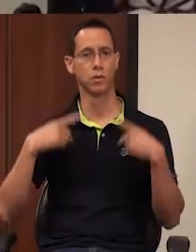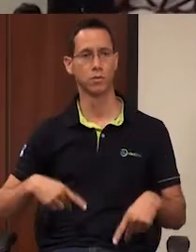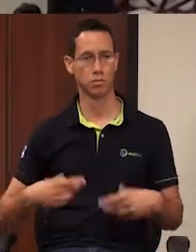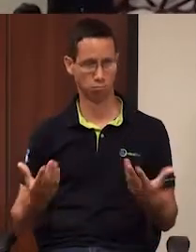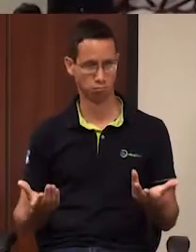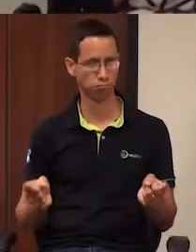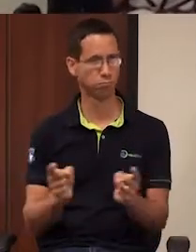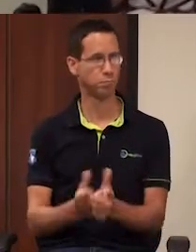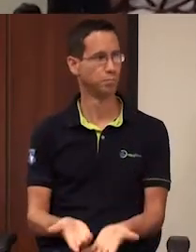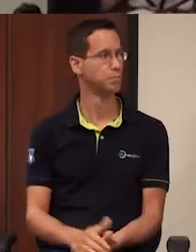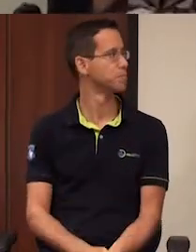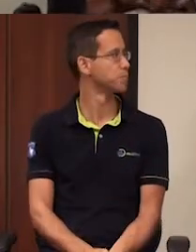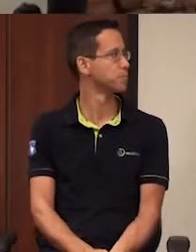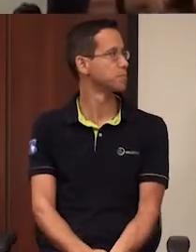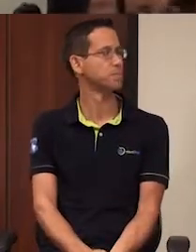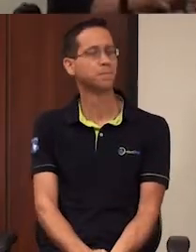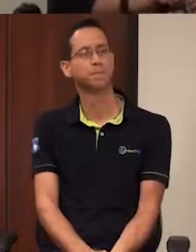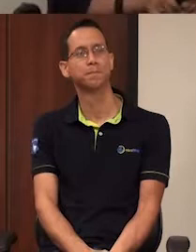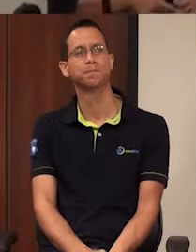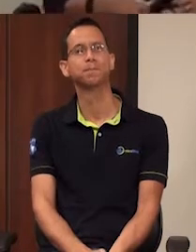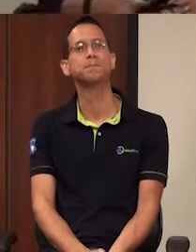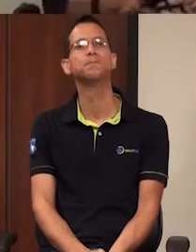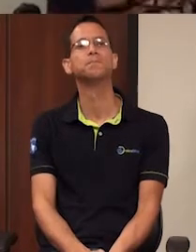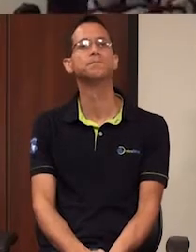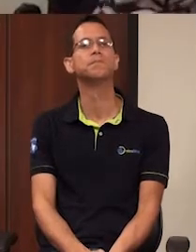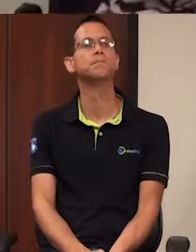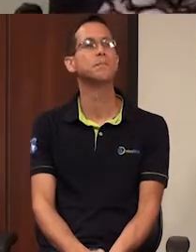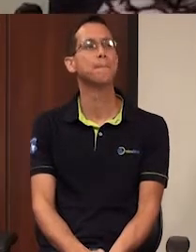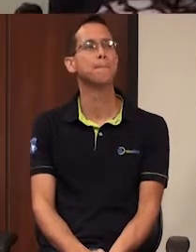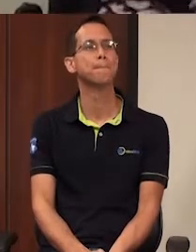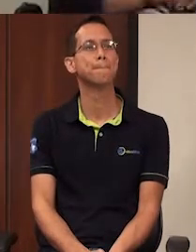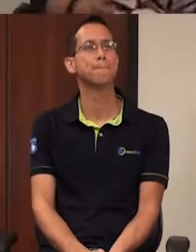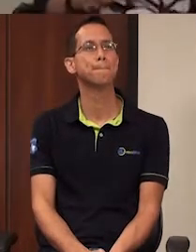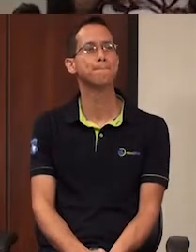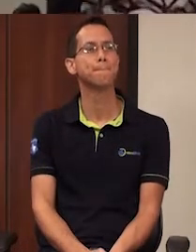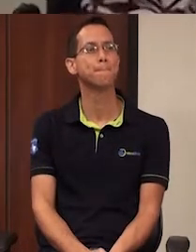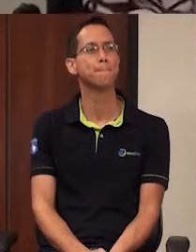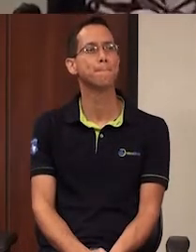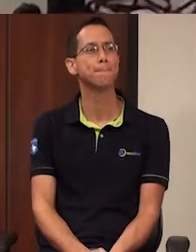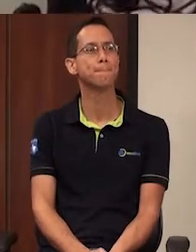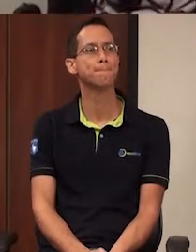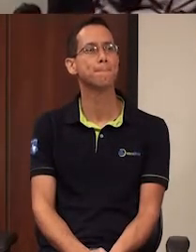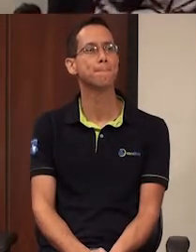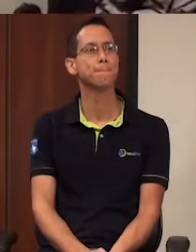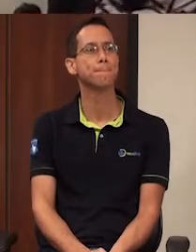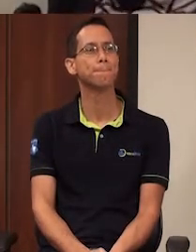doutora Renata? É isso. Só para...